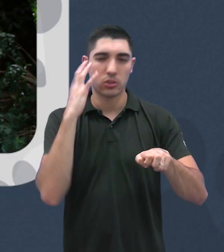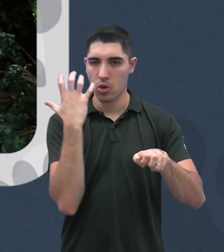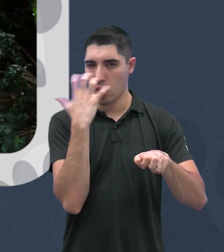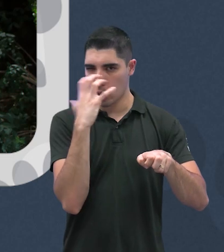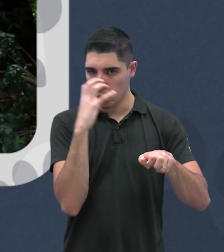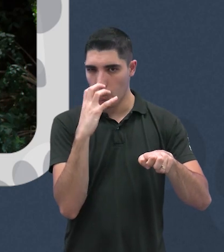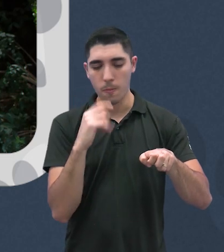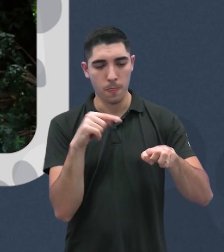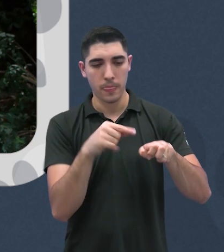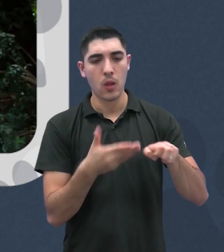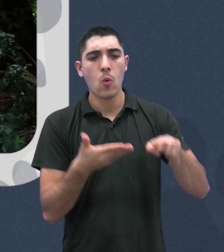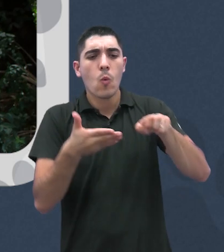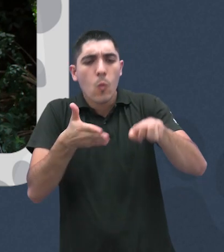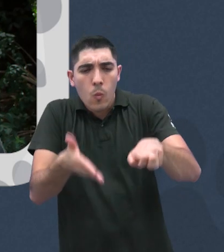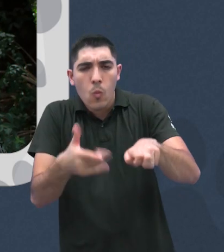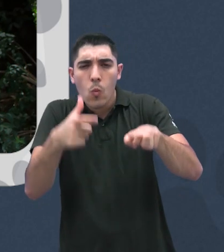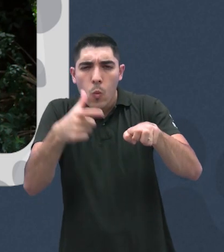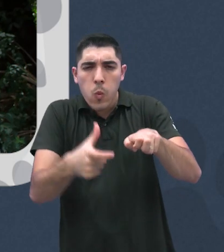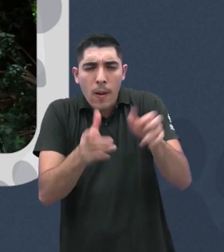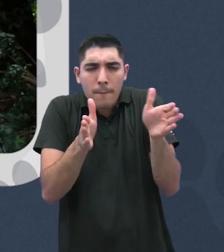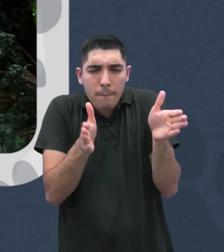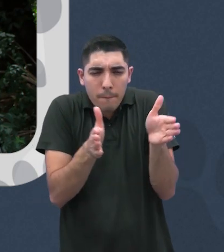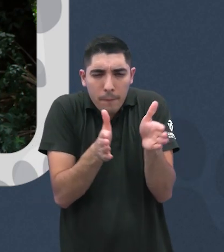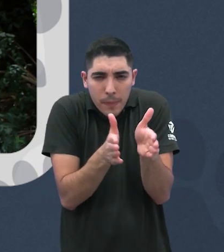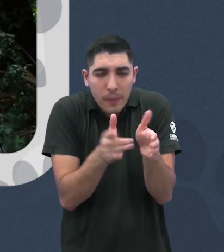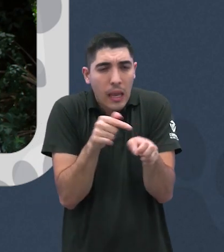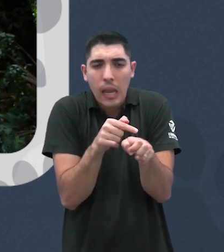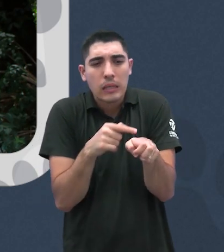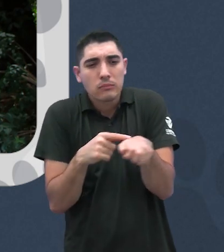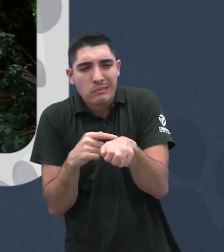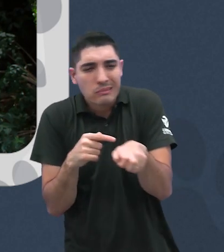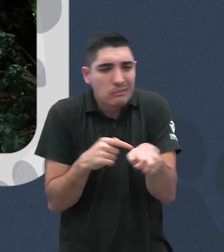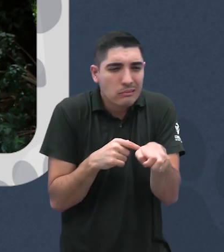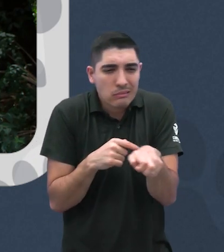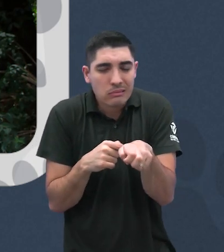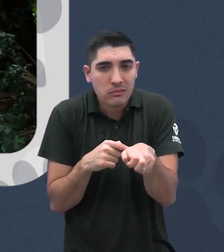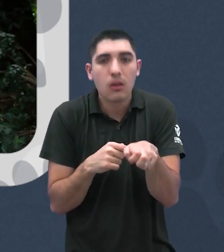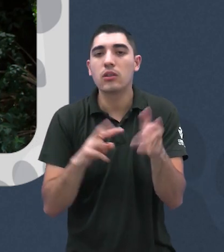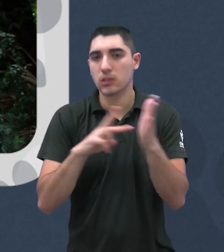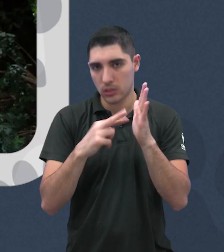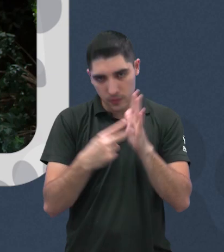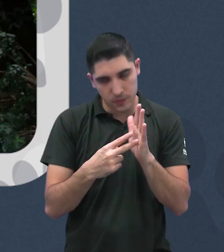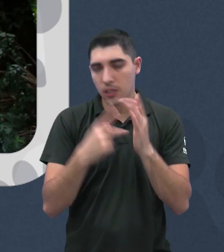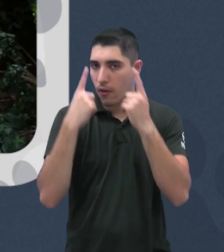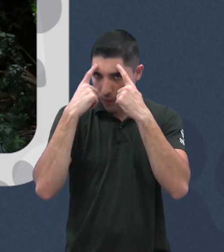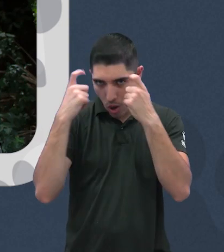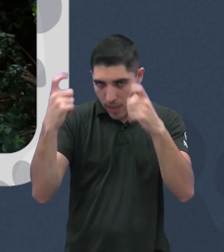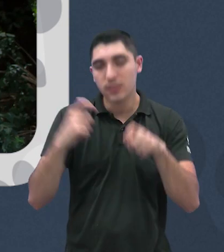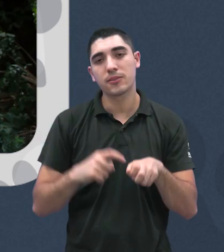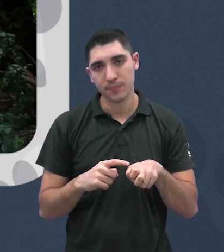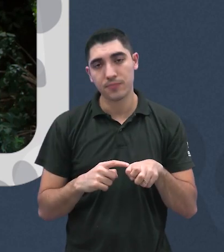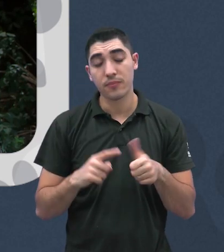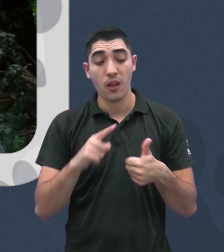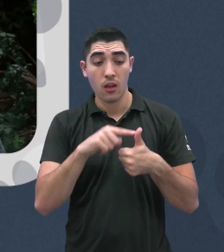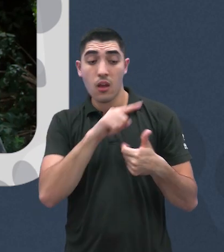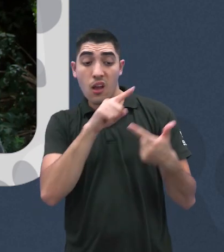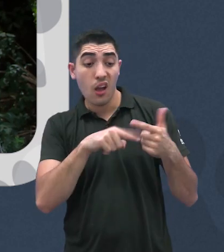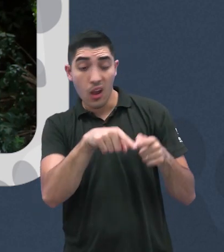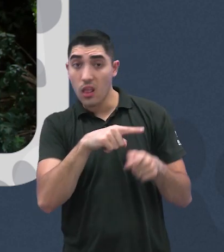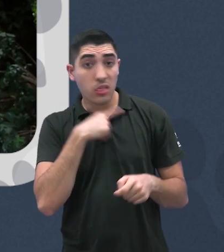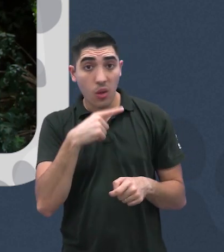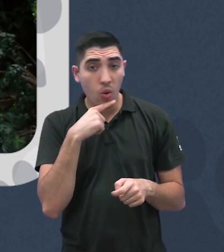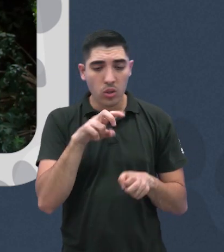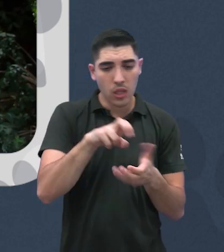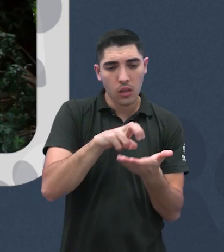está num local muito pequeno, dificulta a locomoção dele, é um maus tratos. Se ele não consegue deitar,